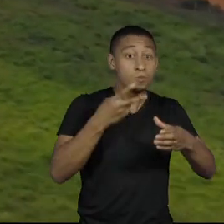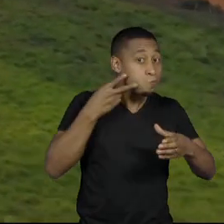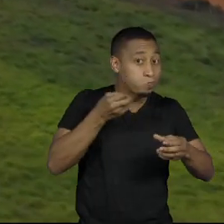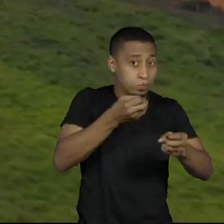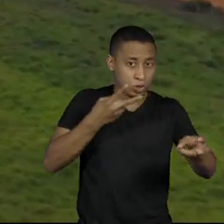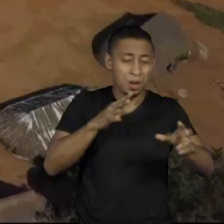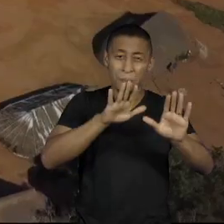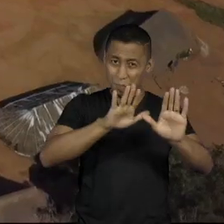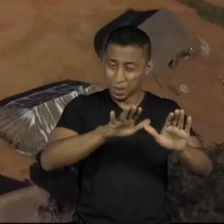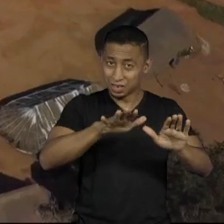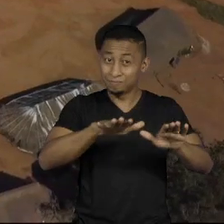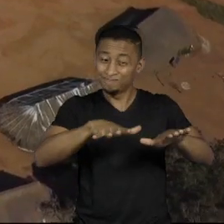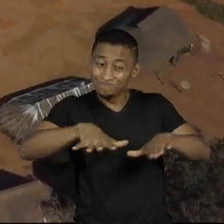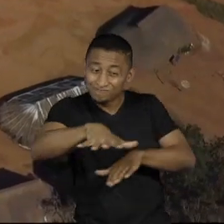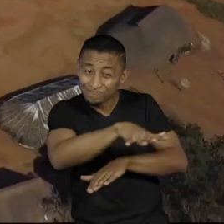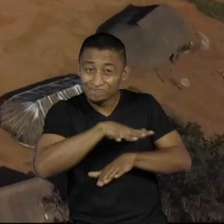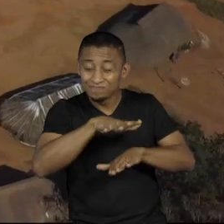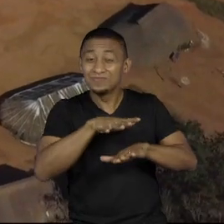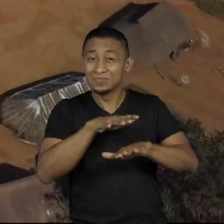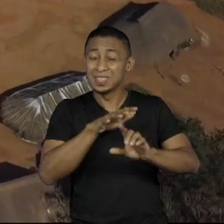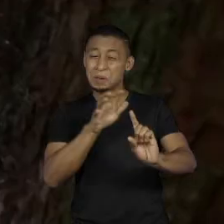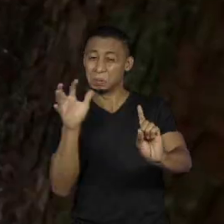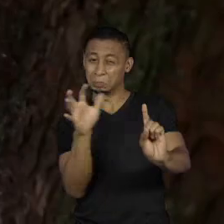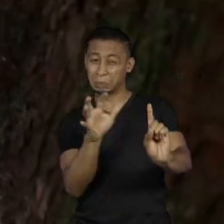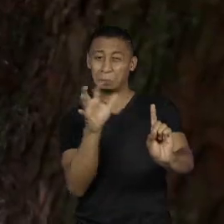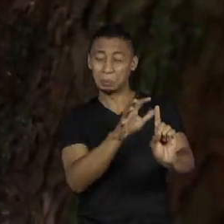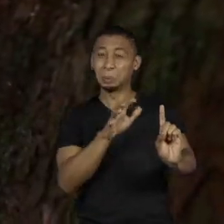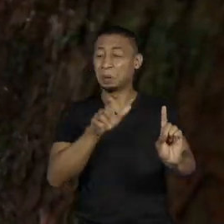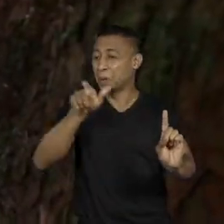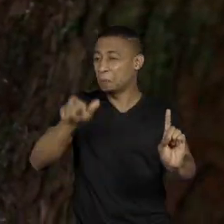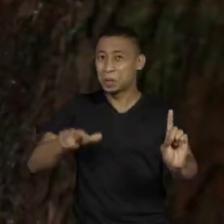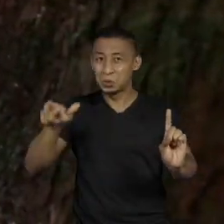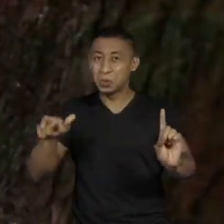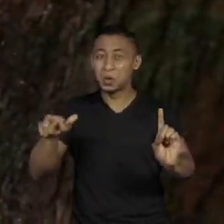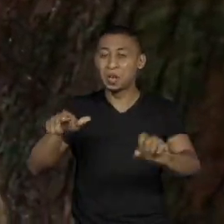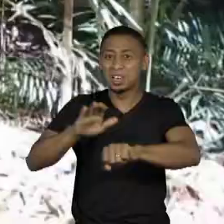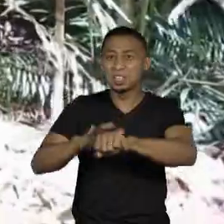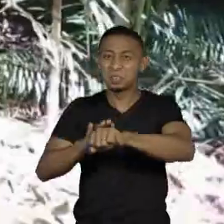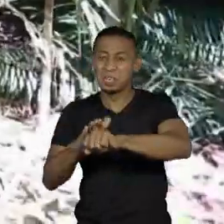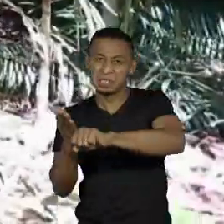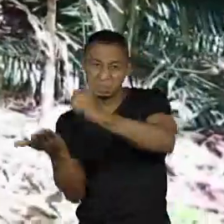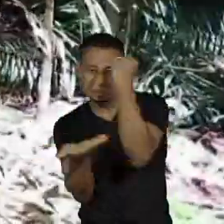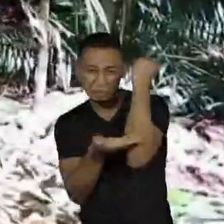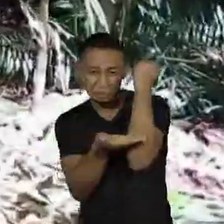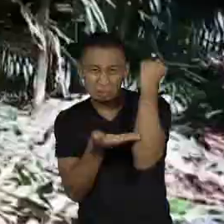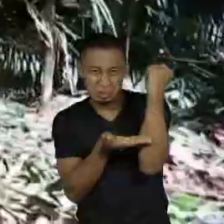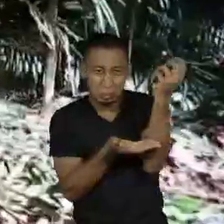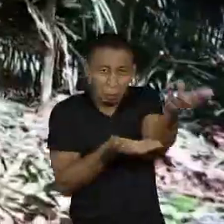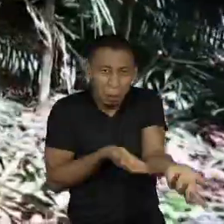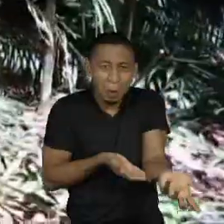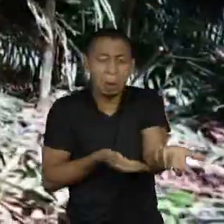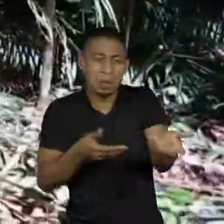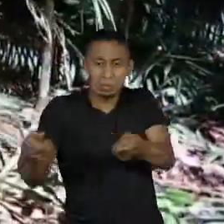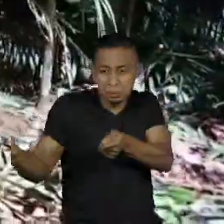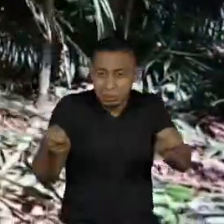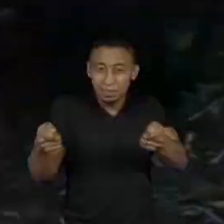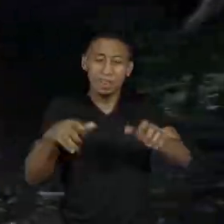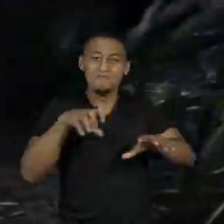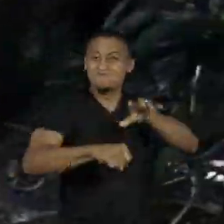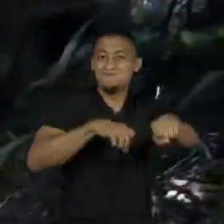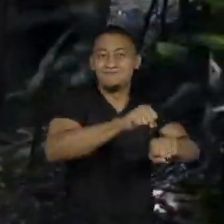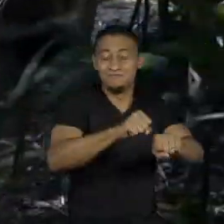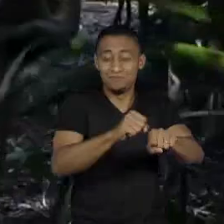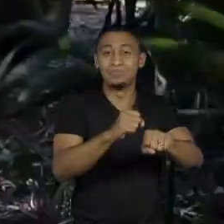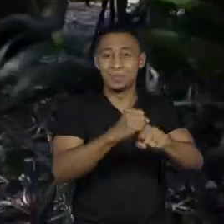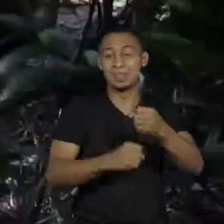esses territórios sofrem com o impacto da invasão de grileiros. Os dados são de janeiro a dezembro de